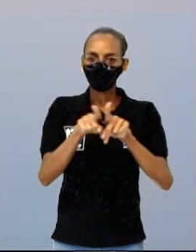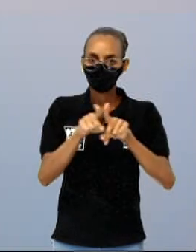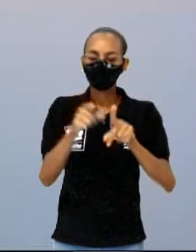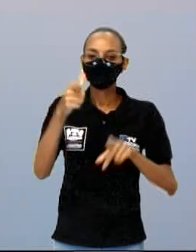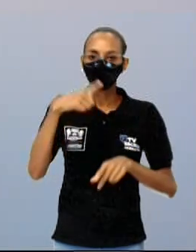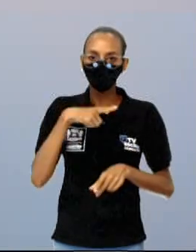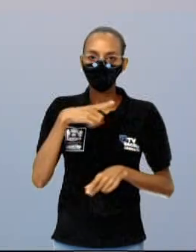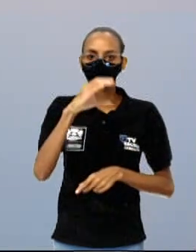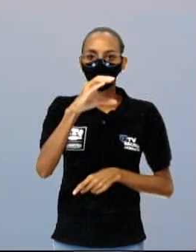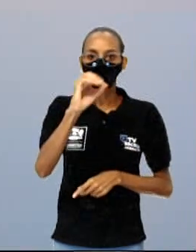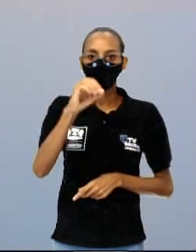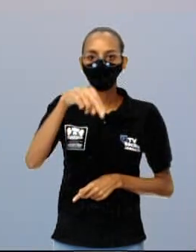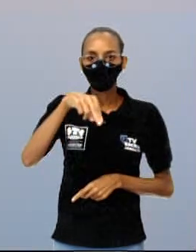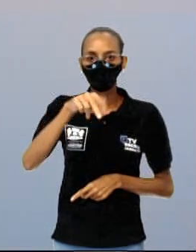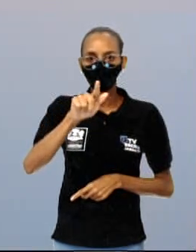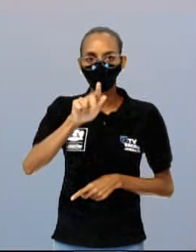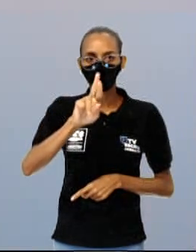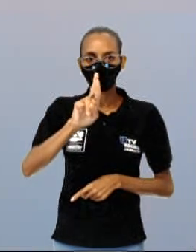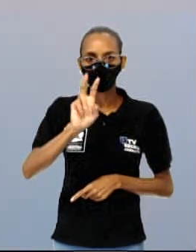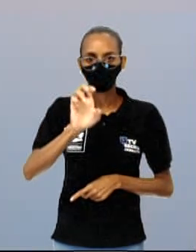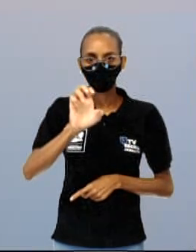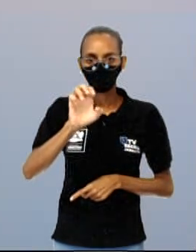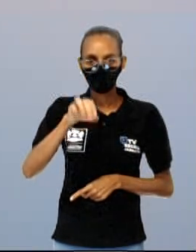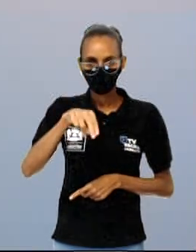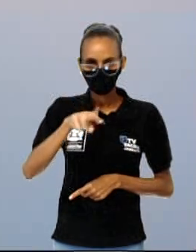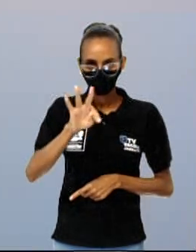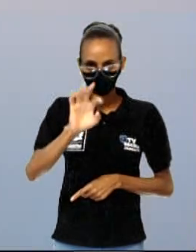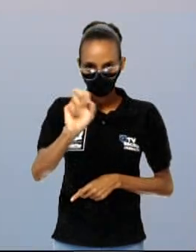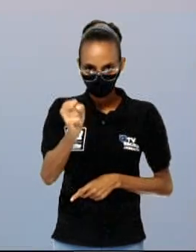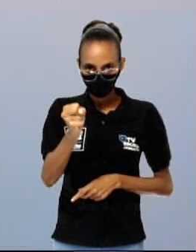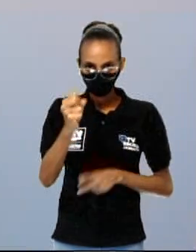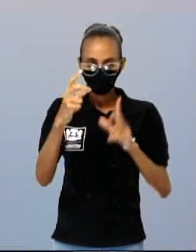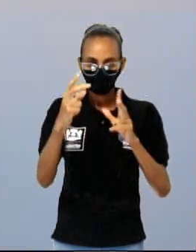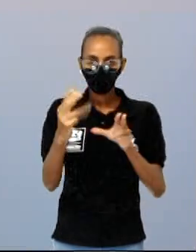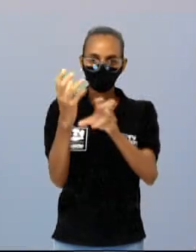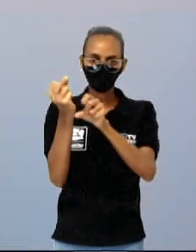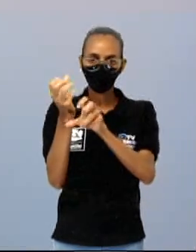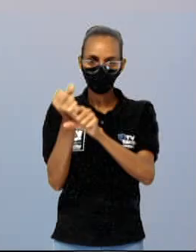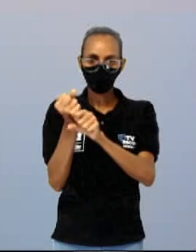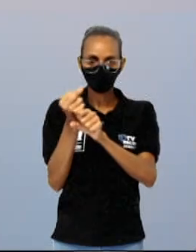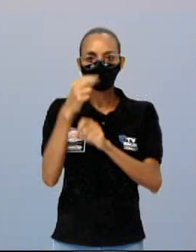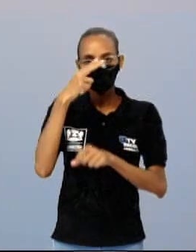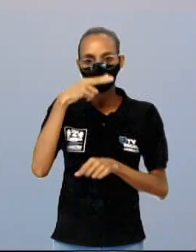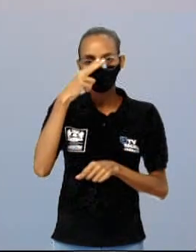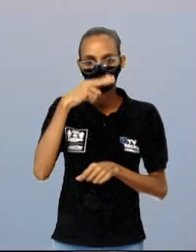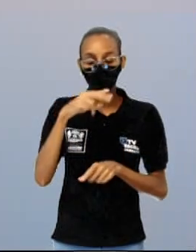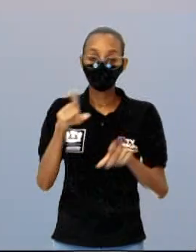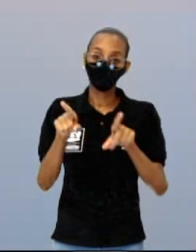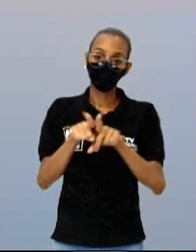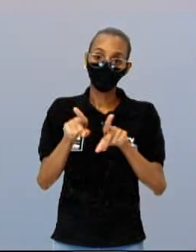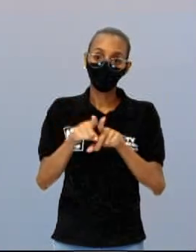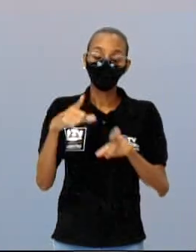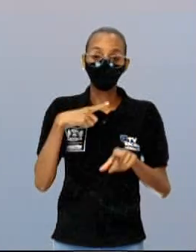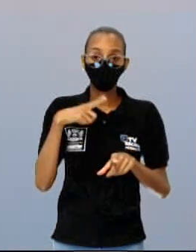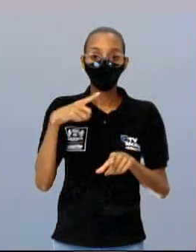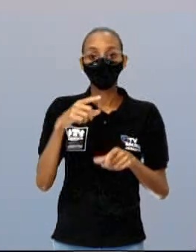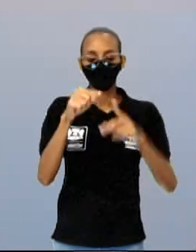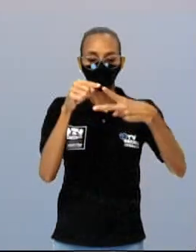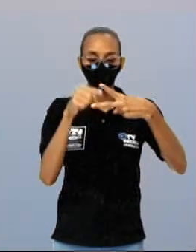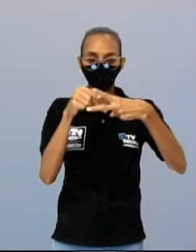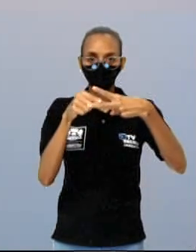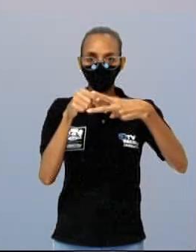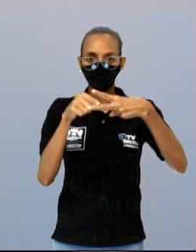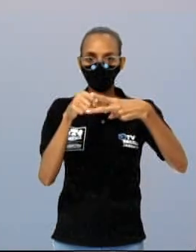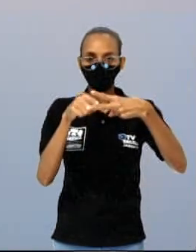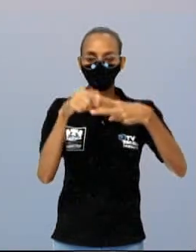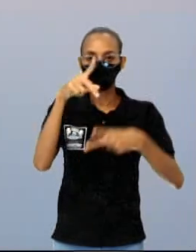mesma medida. Na sequência, falamos sobre os ângulos opostos pelo vértice. Vimos também que os ângulos opostos pelo vértice